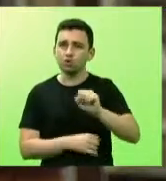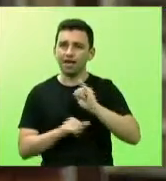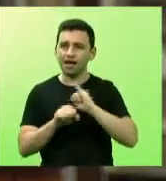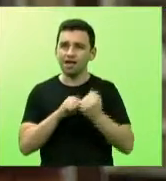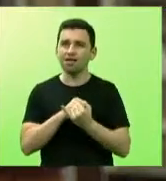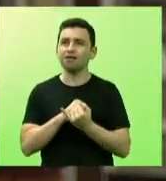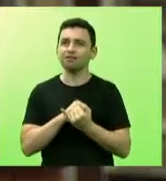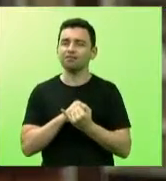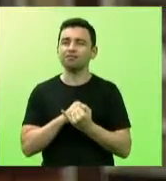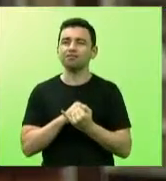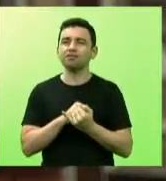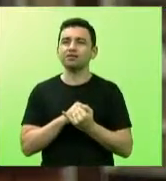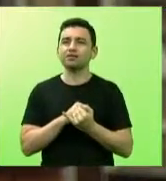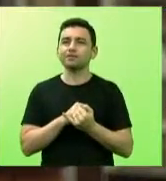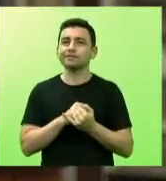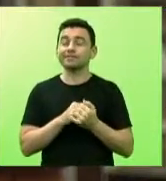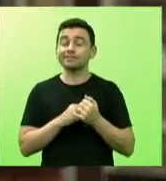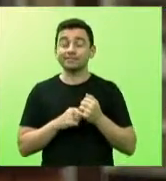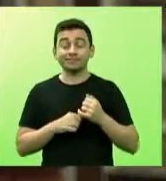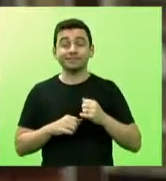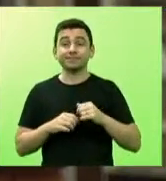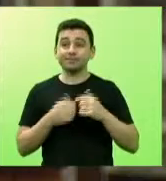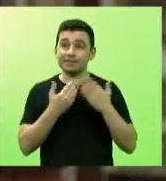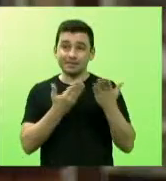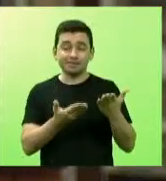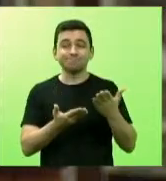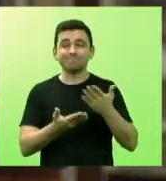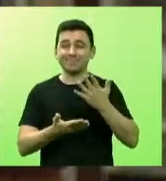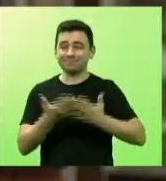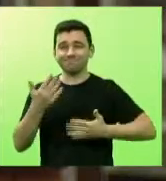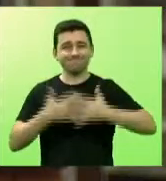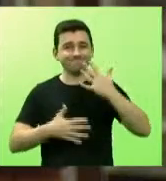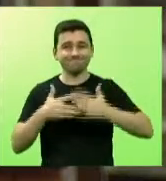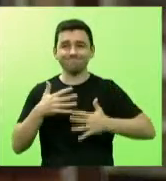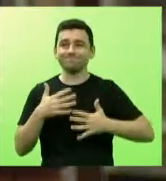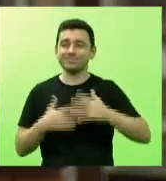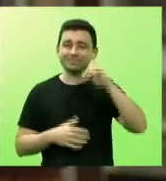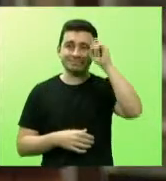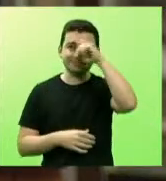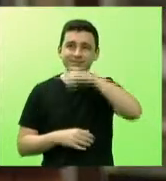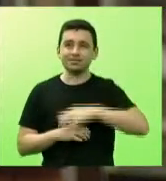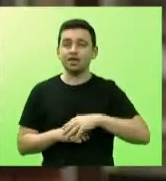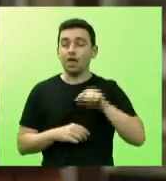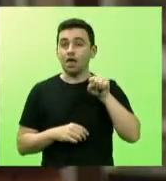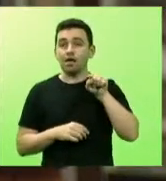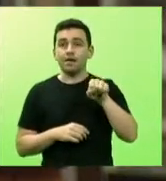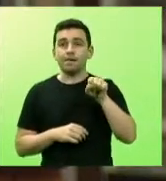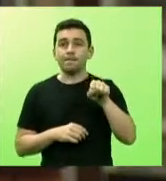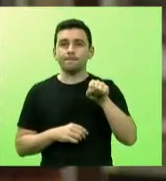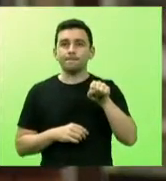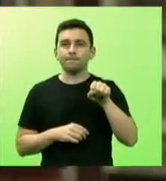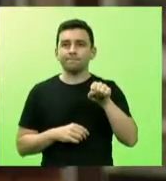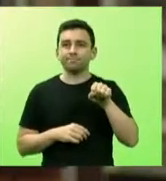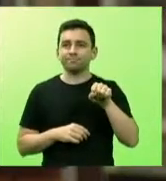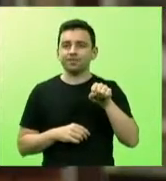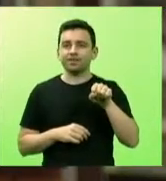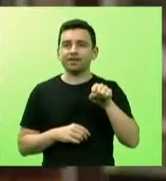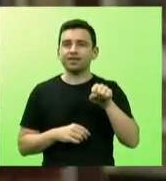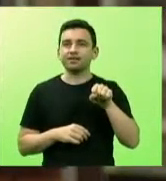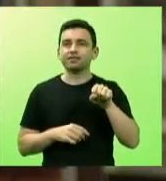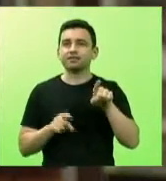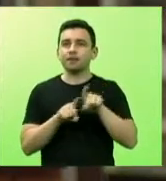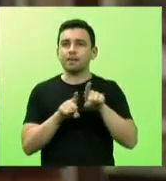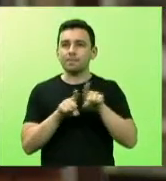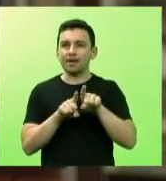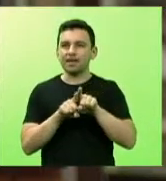Então, esse governador ele se perdeu em trapalhadas. Não contente, ele deixou, preste atenção no que eu vou falar, ele